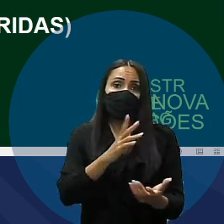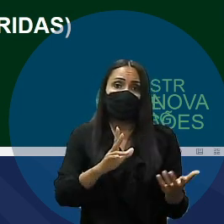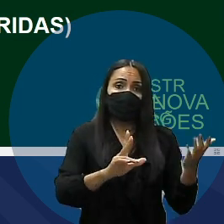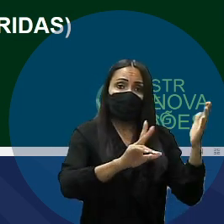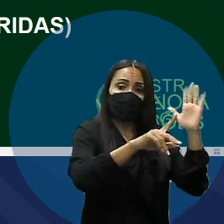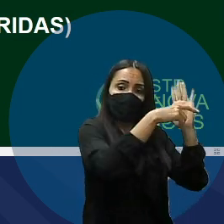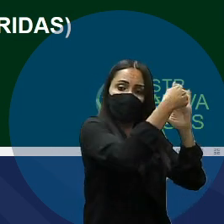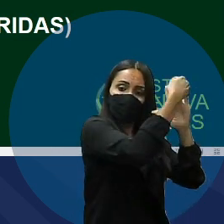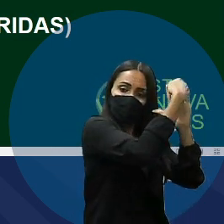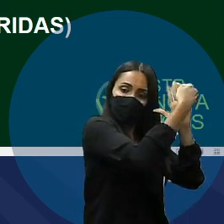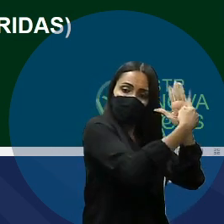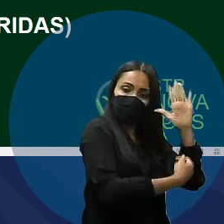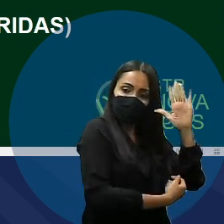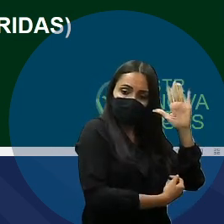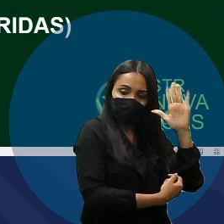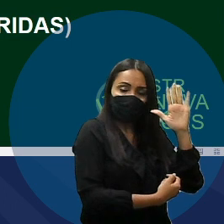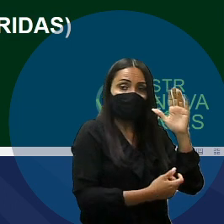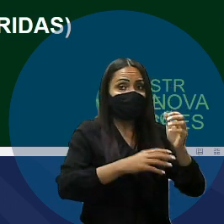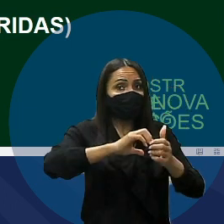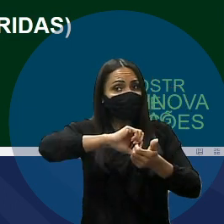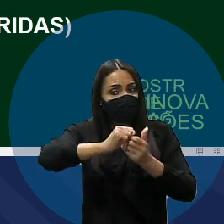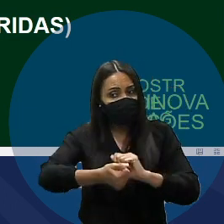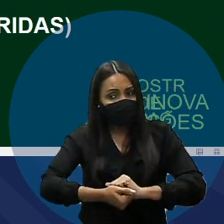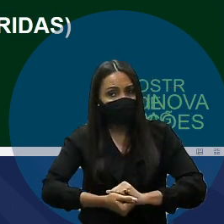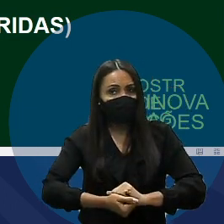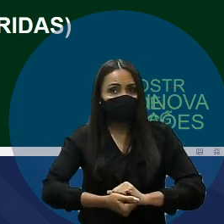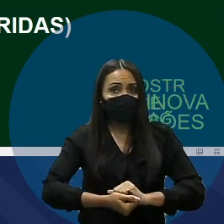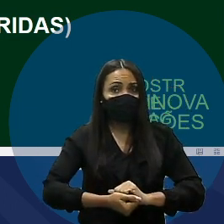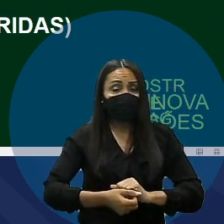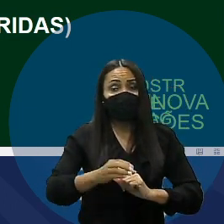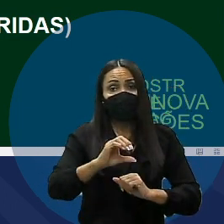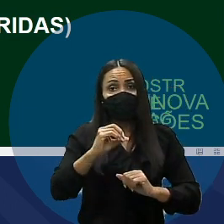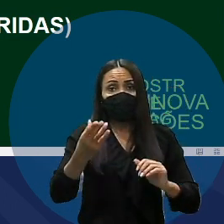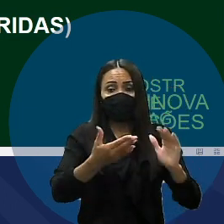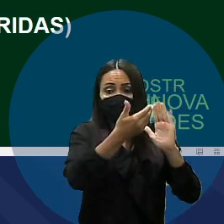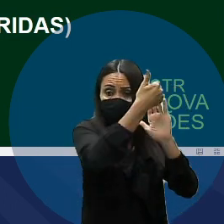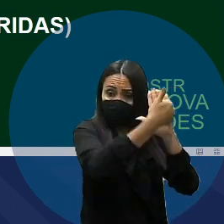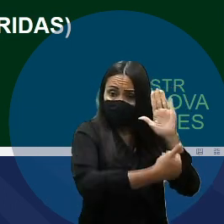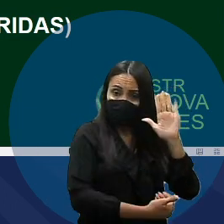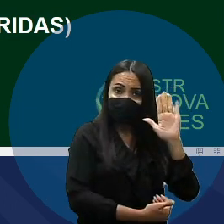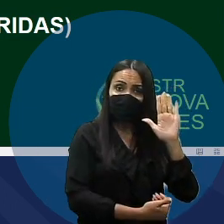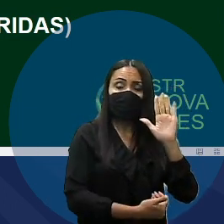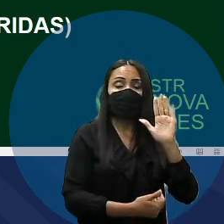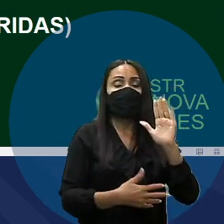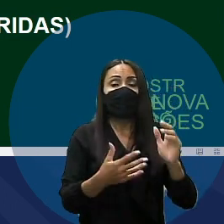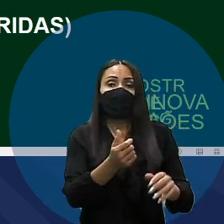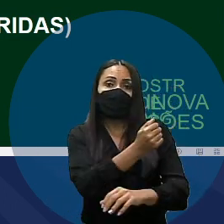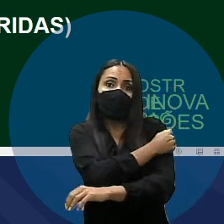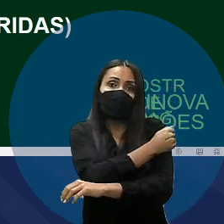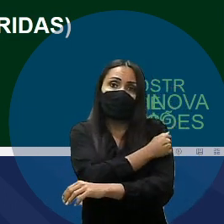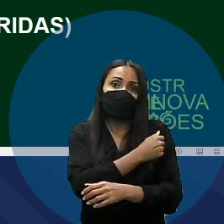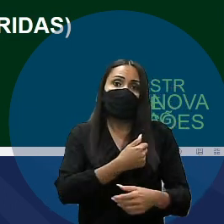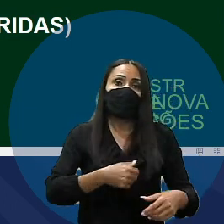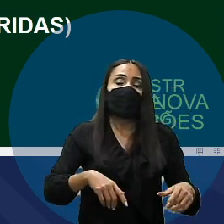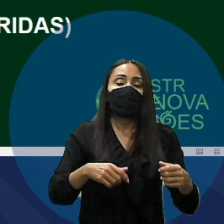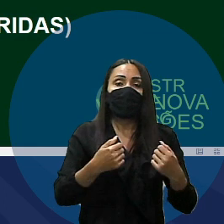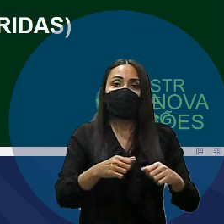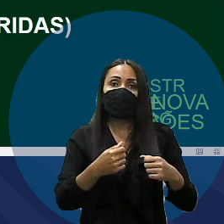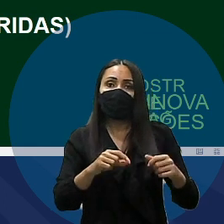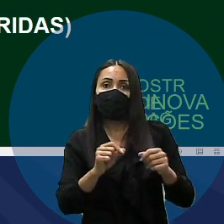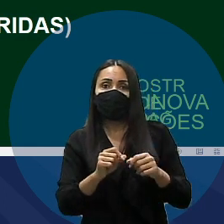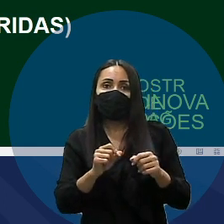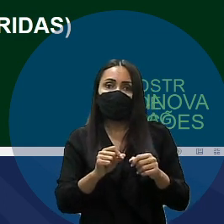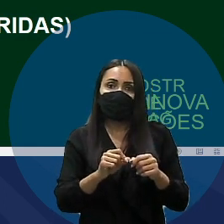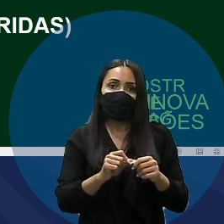original, adaptado ou documentário. Então, os alunos tinham que fazer um curta-metragem, isso aí é um projeto